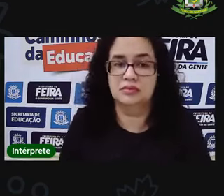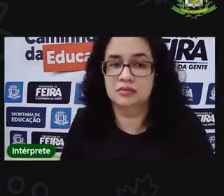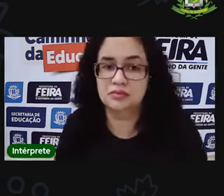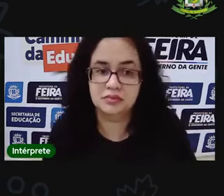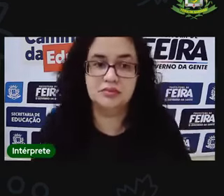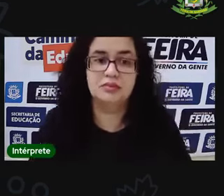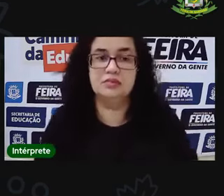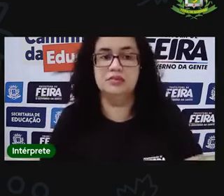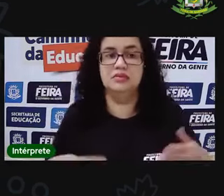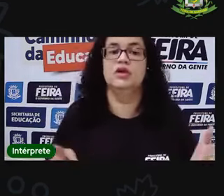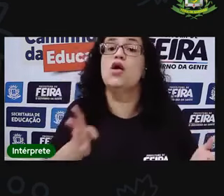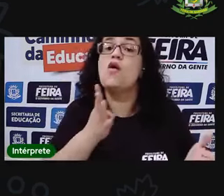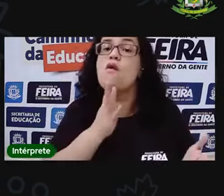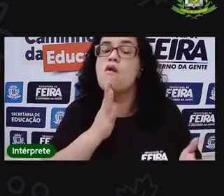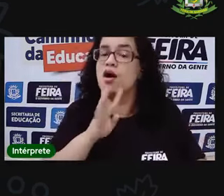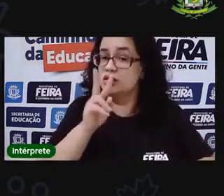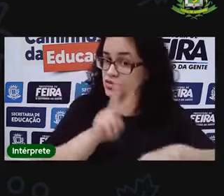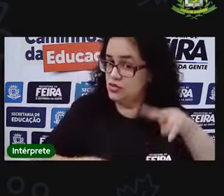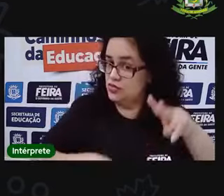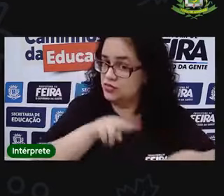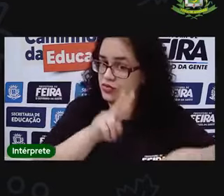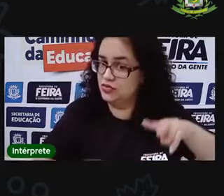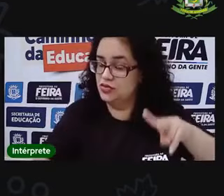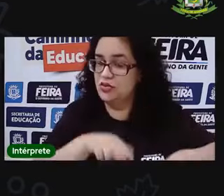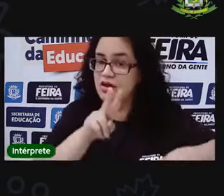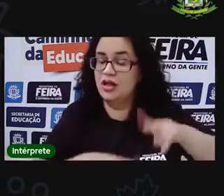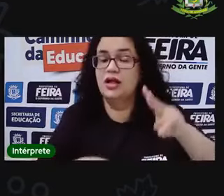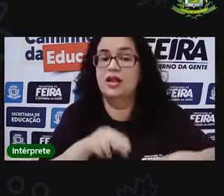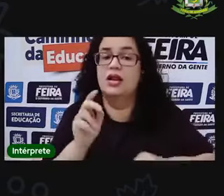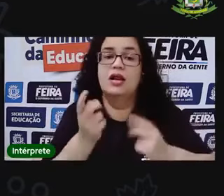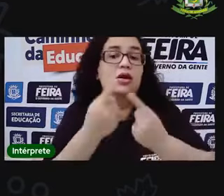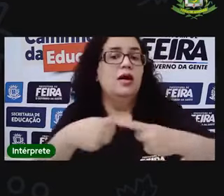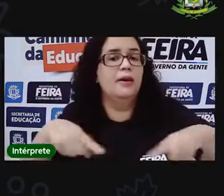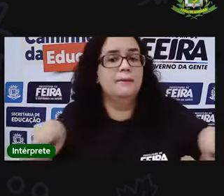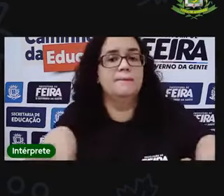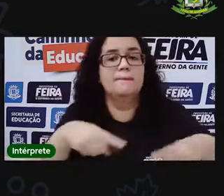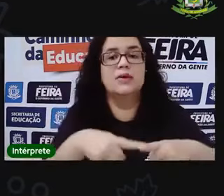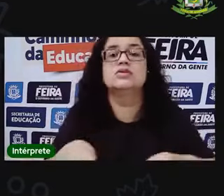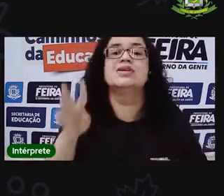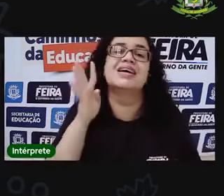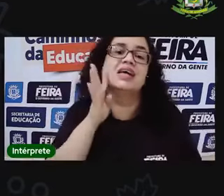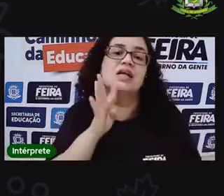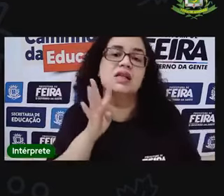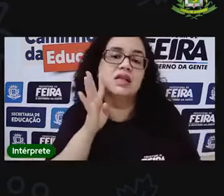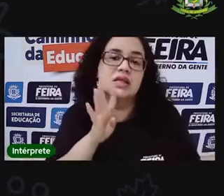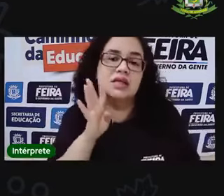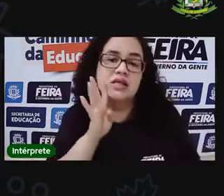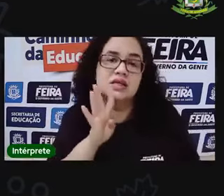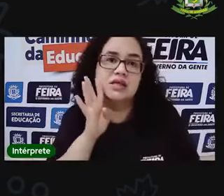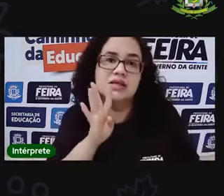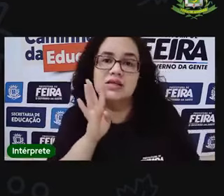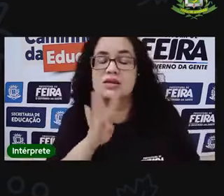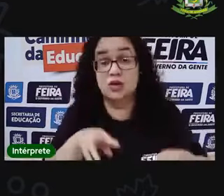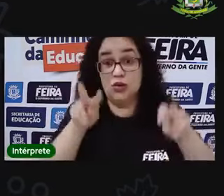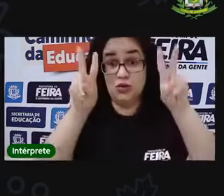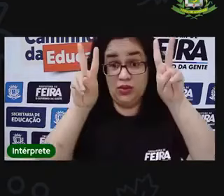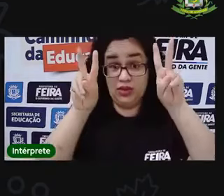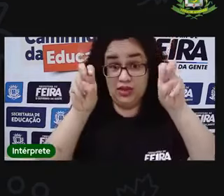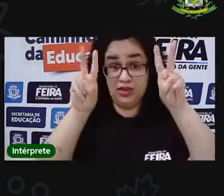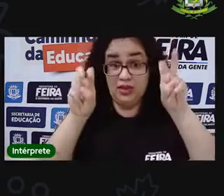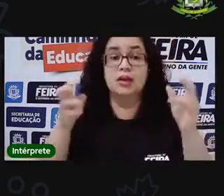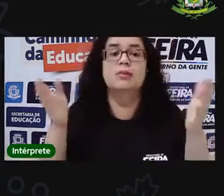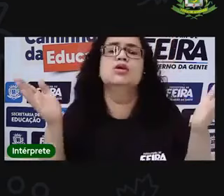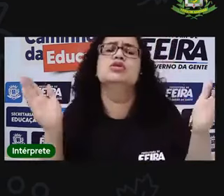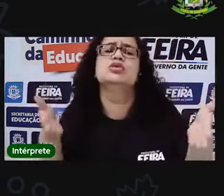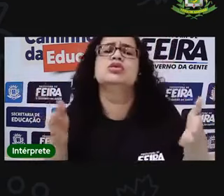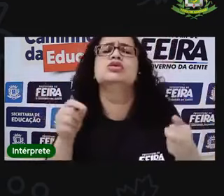Então, com esse forró, essa letra maravilhosa, nós pré-anunciamos o tema de